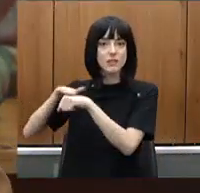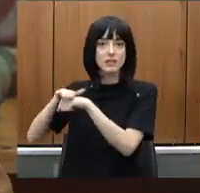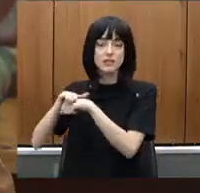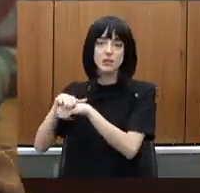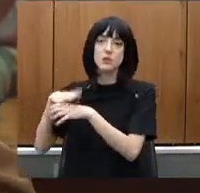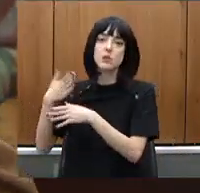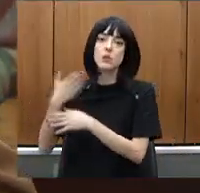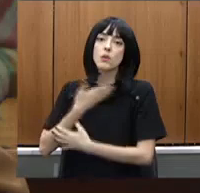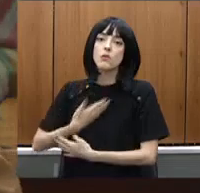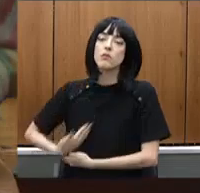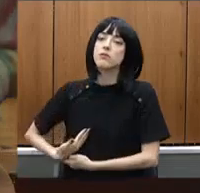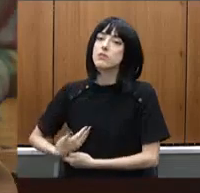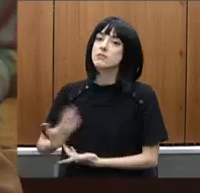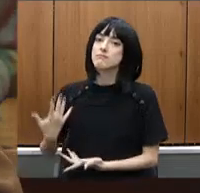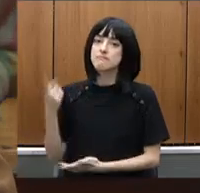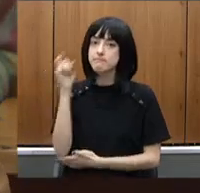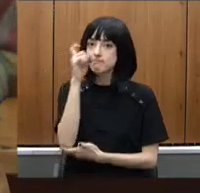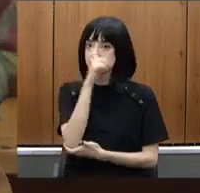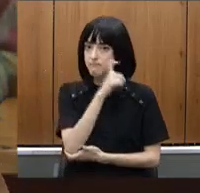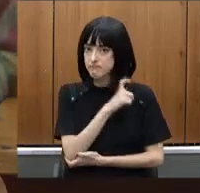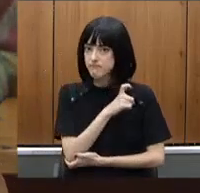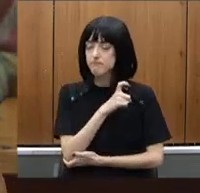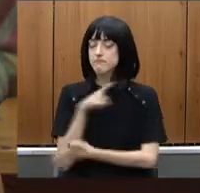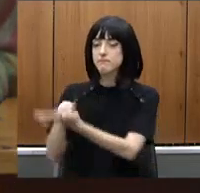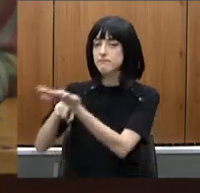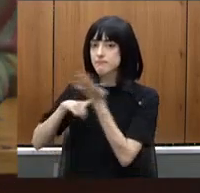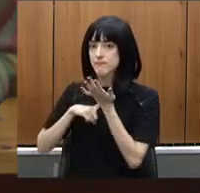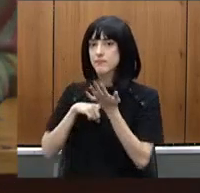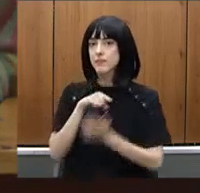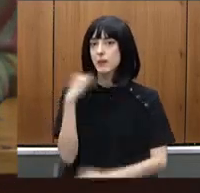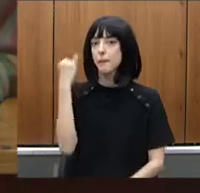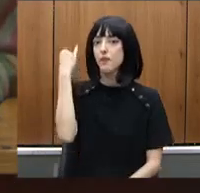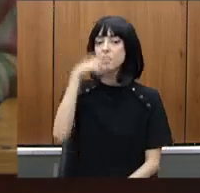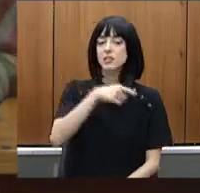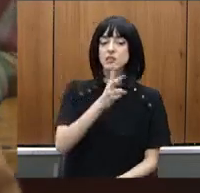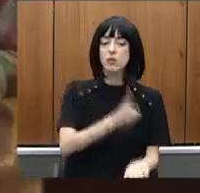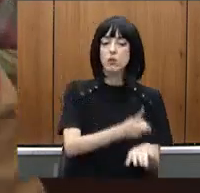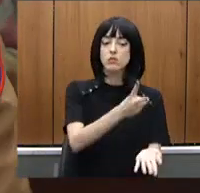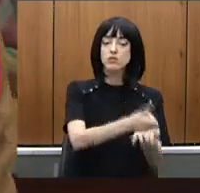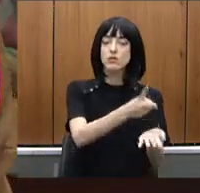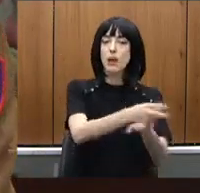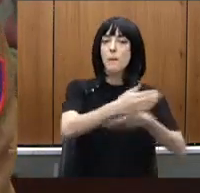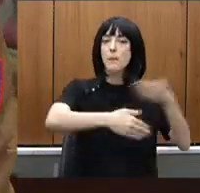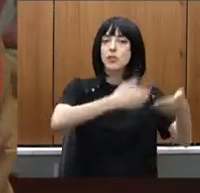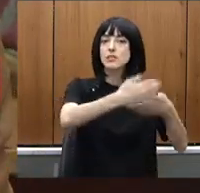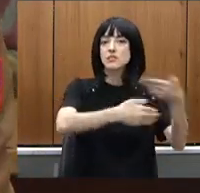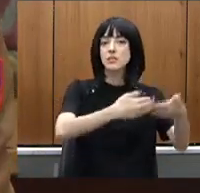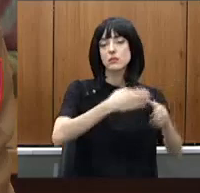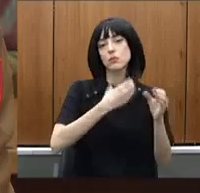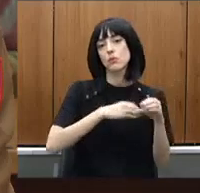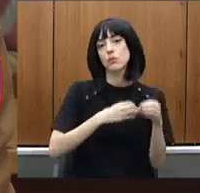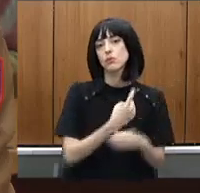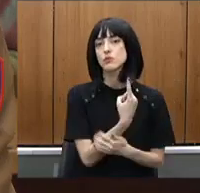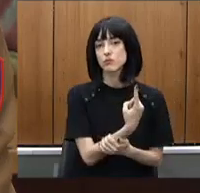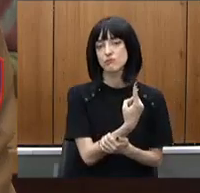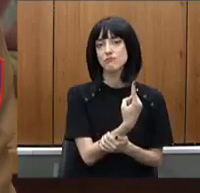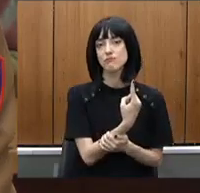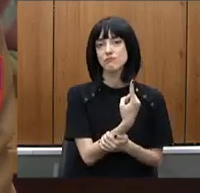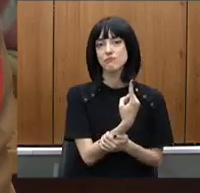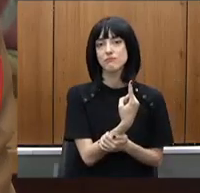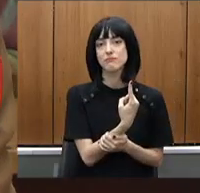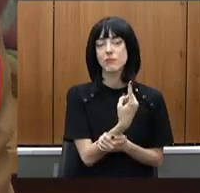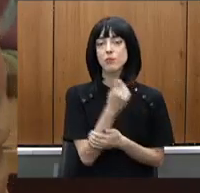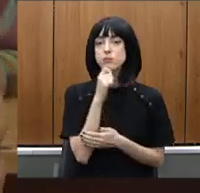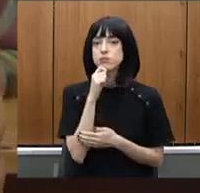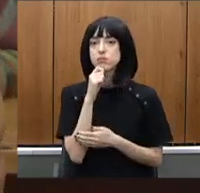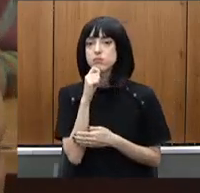é e o mais importante que eu posso afirmar aqui é que nós temos os concursos que vão